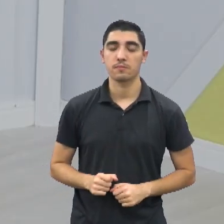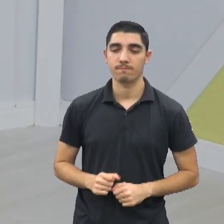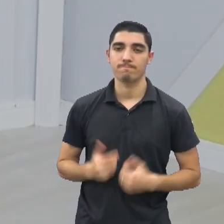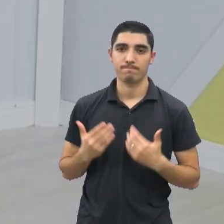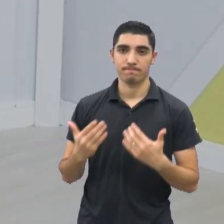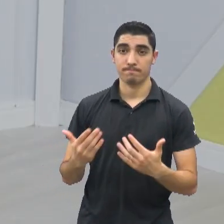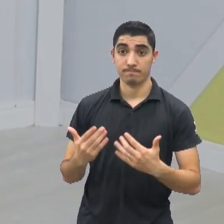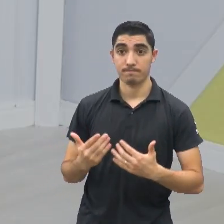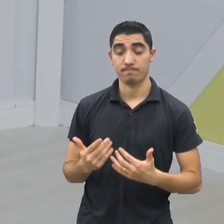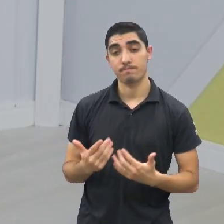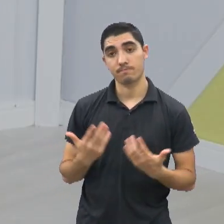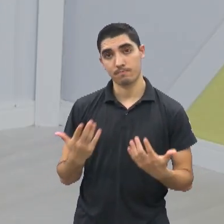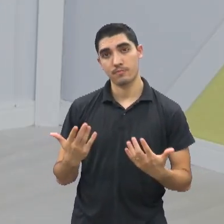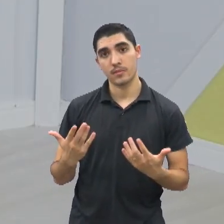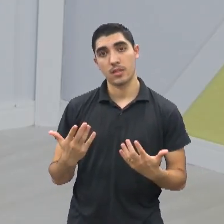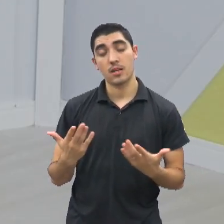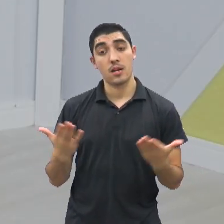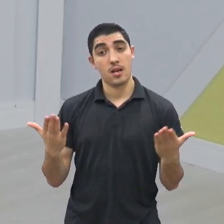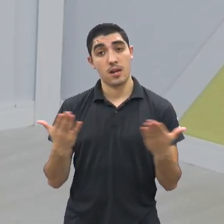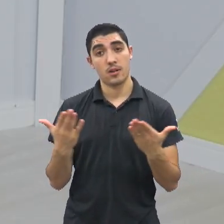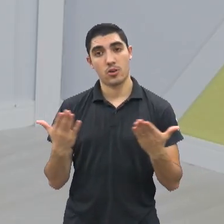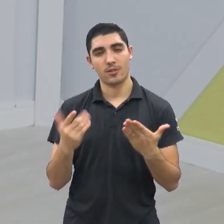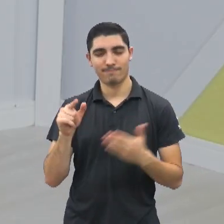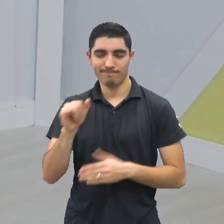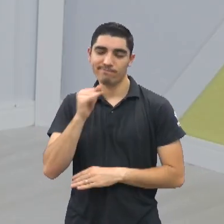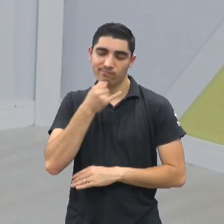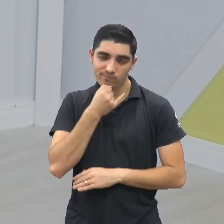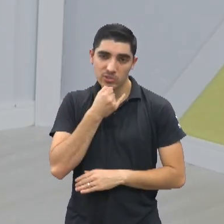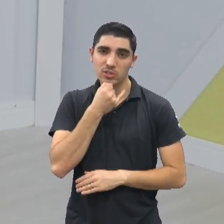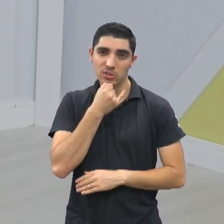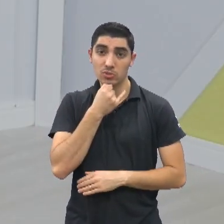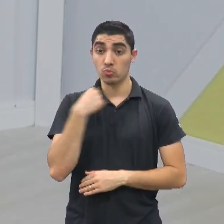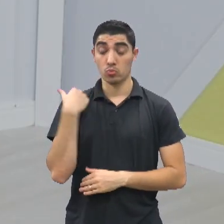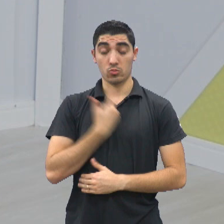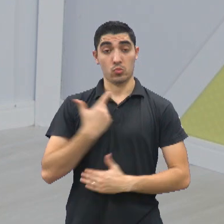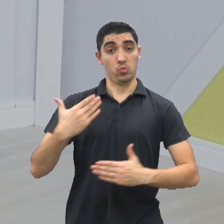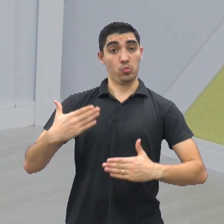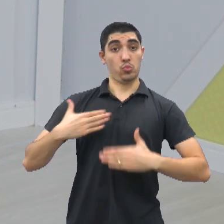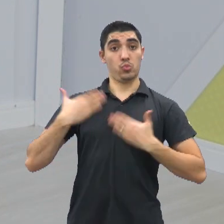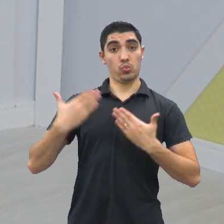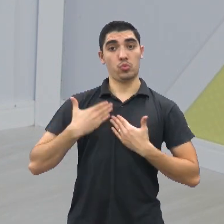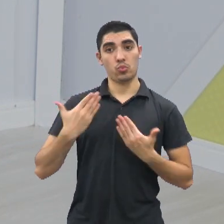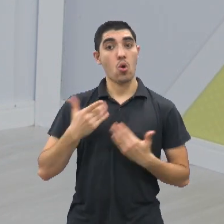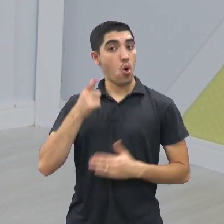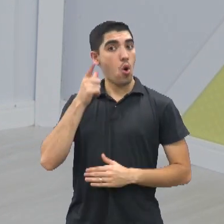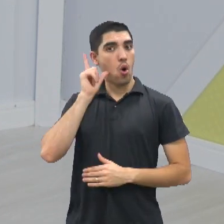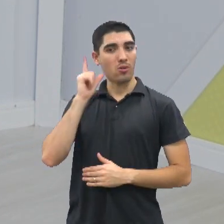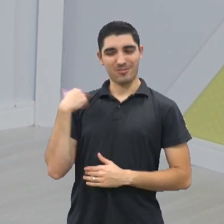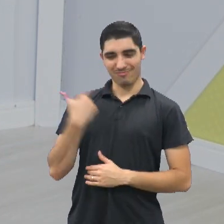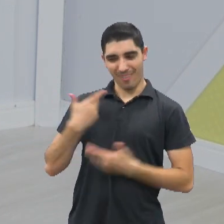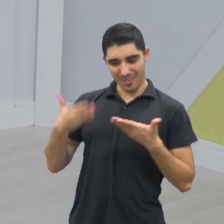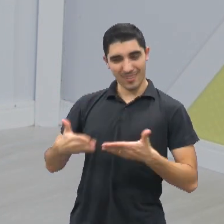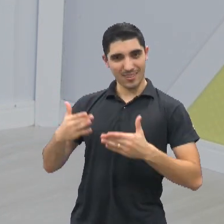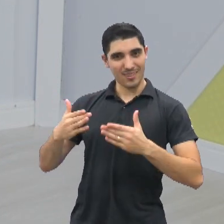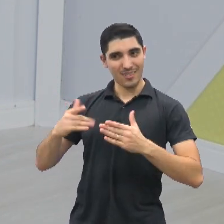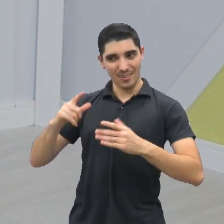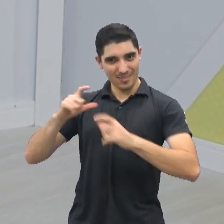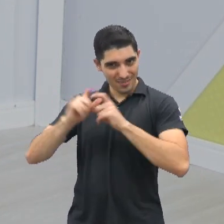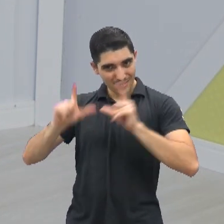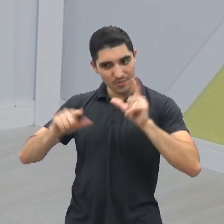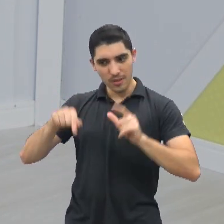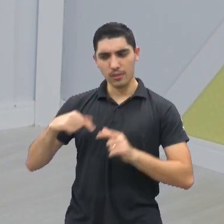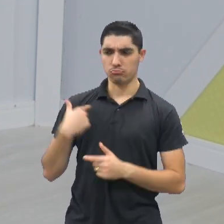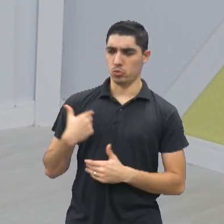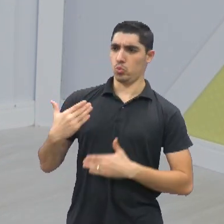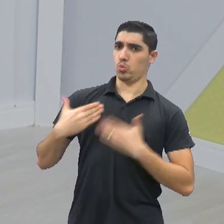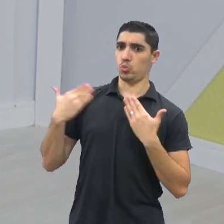isso é só questão de tempo agora Bruna uma notícia triste realmente que pegou todos nós de surpresa ontem Estávamos na redação o presidente aí o Celso